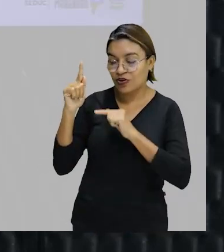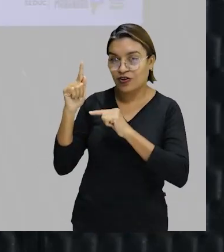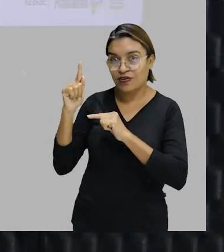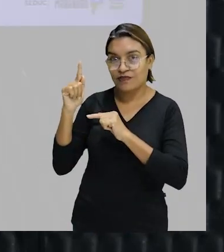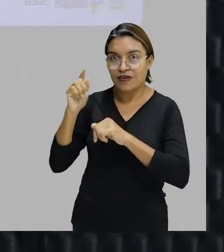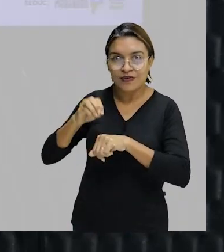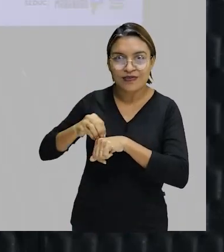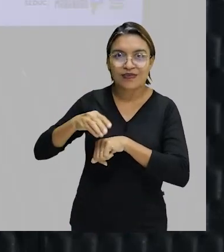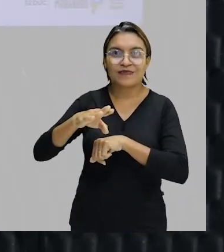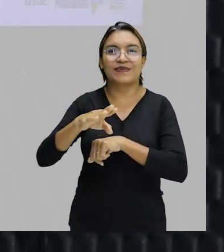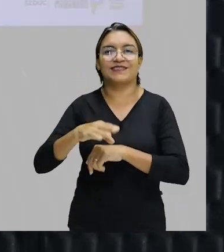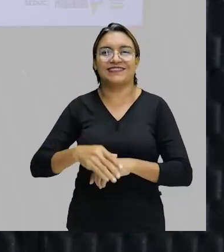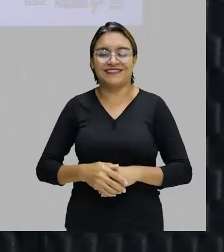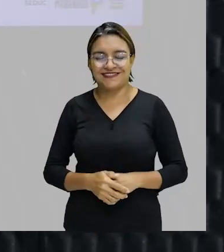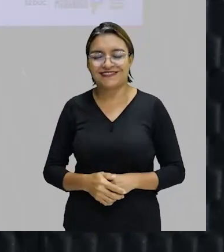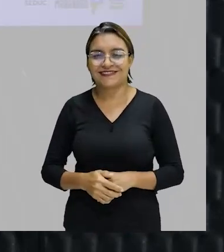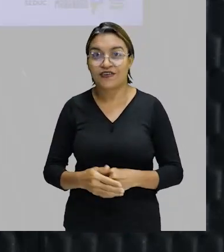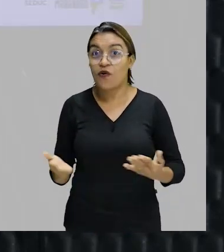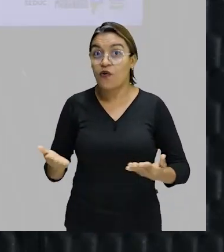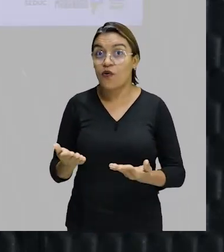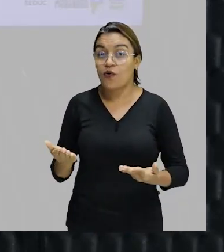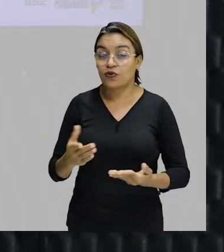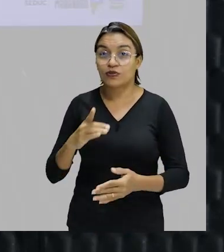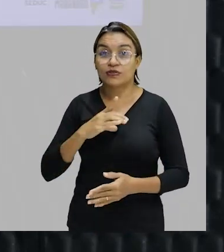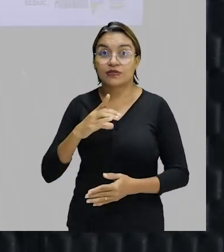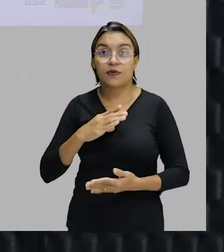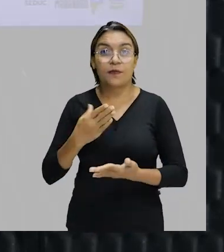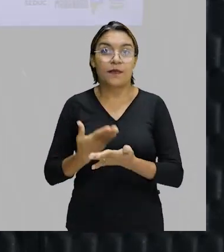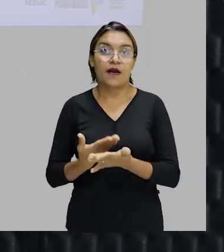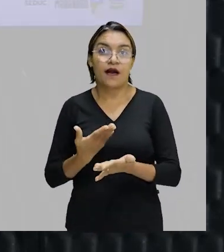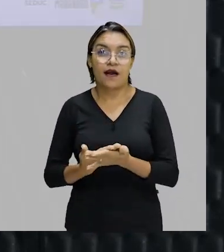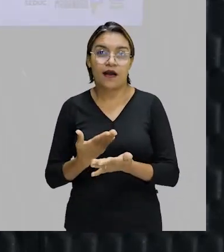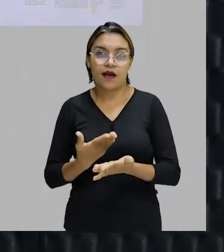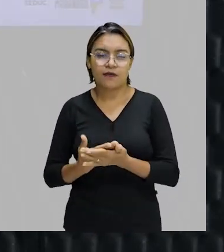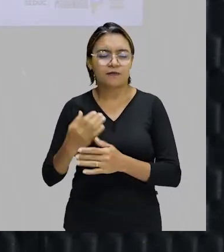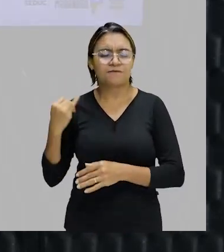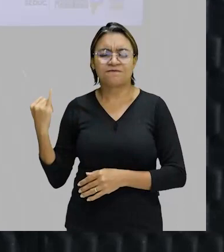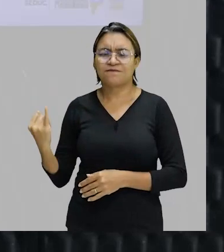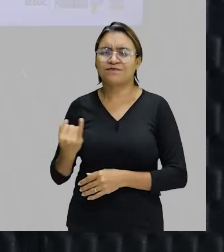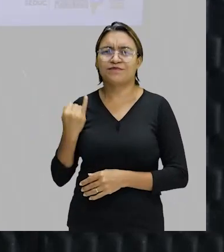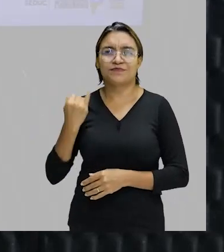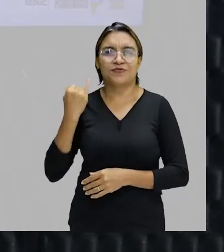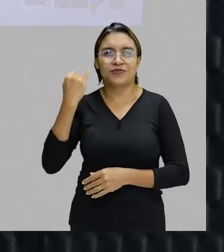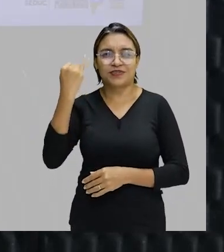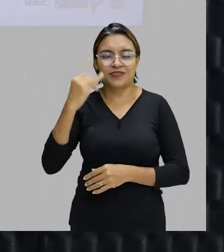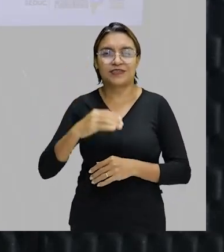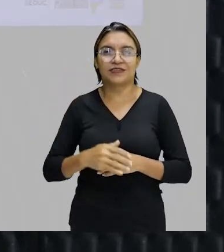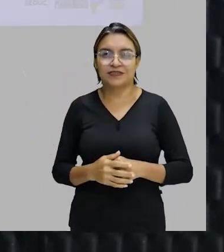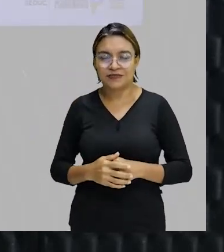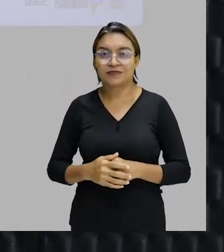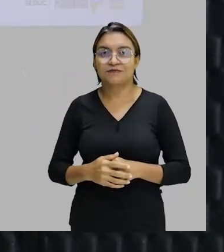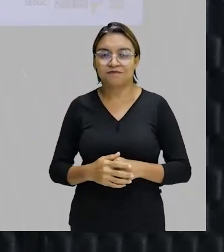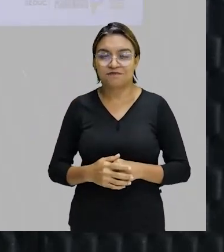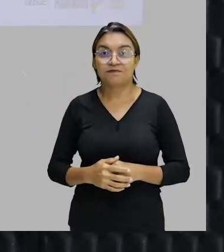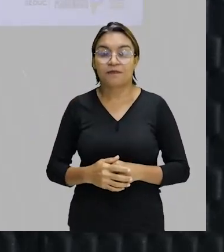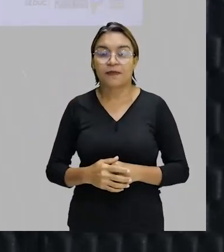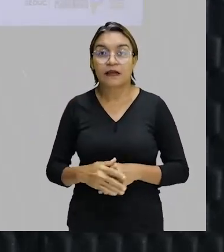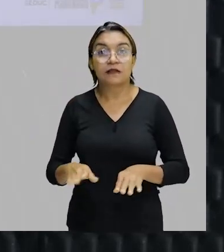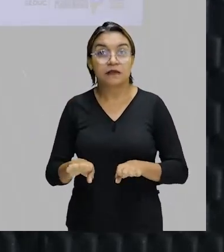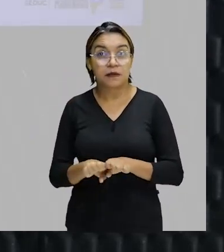que é a nossa geografia. E hoje nós vamos ter uma aula, olha, muito importante a nível de vestibular